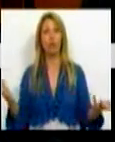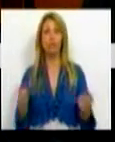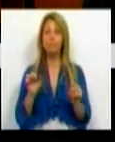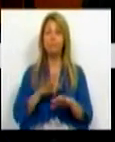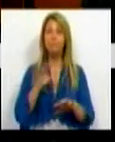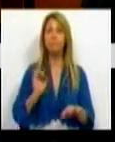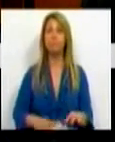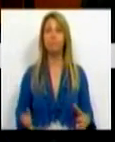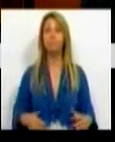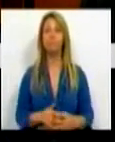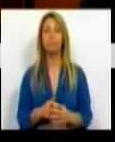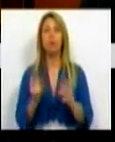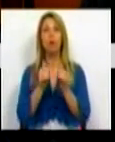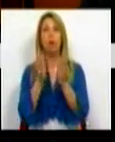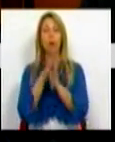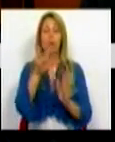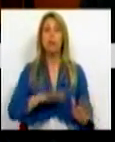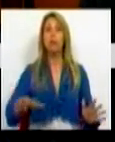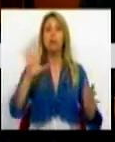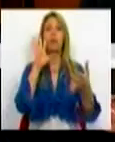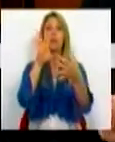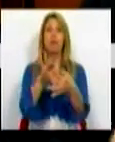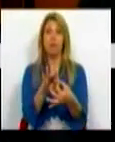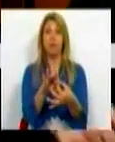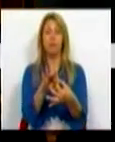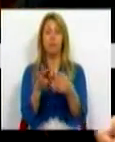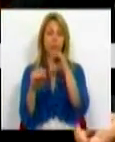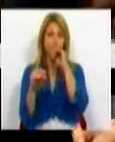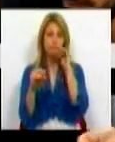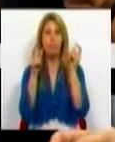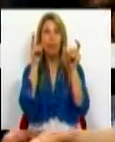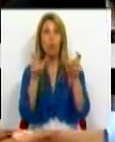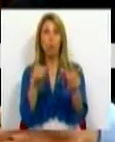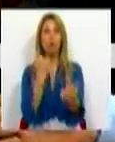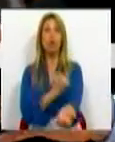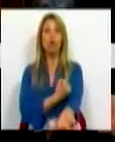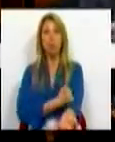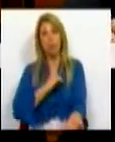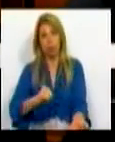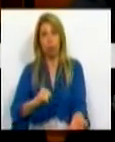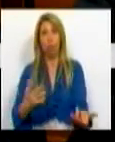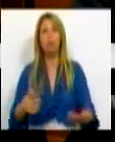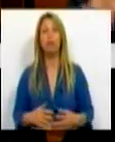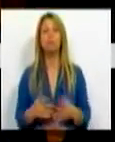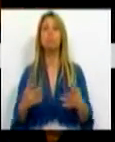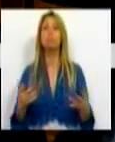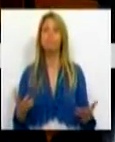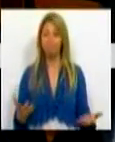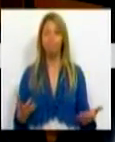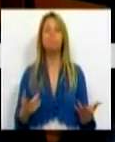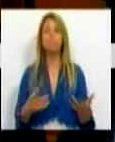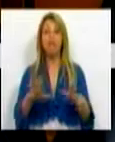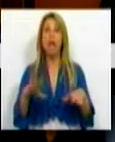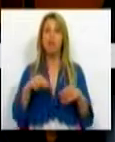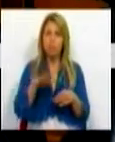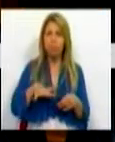sentido, toda a dimensão que diz respeito ao doping ou, enfim, ao controlo antidopagem, assume num contexto muito